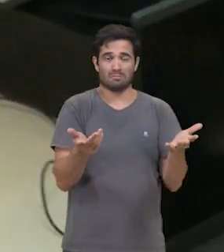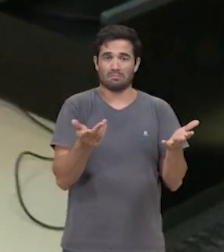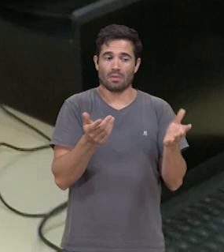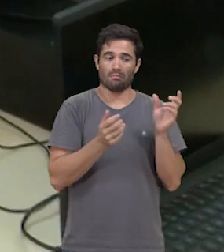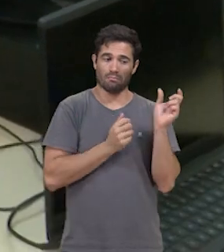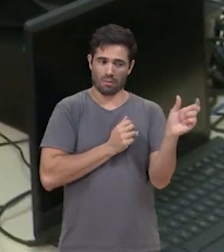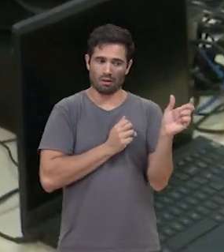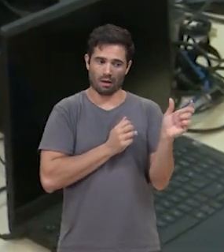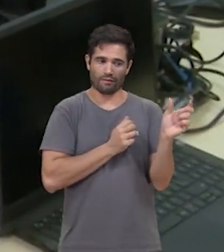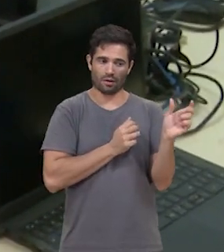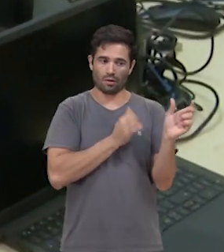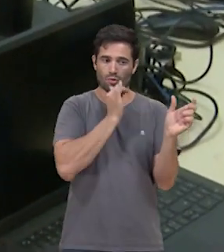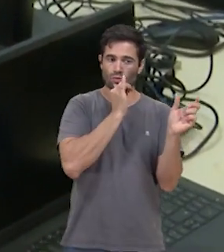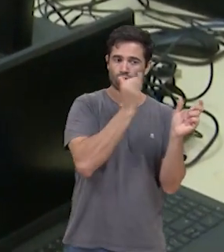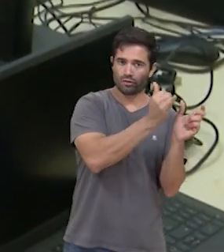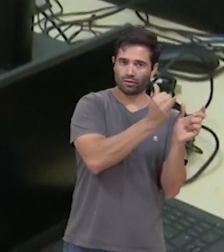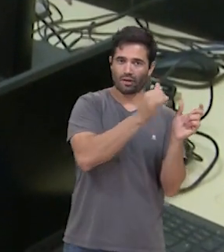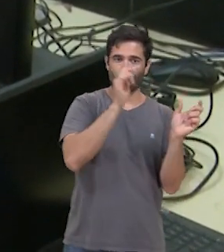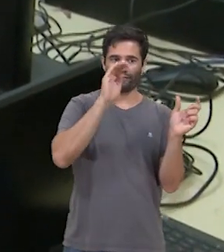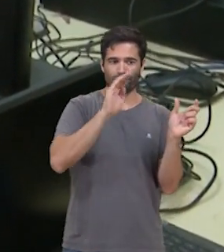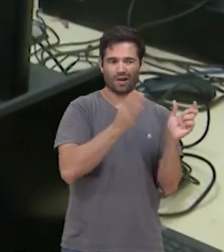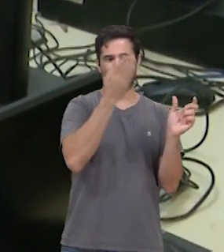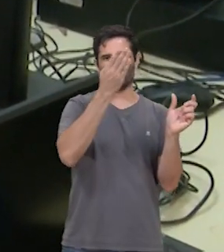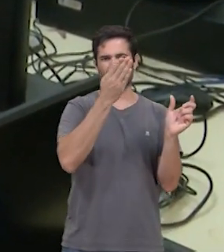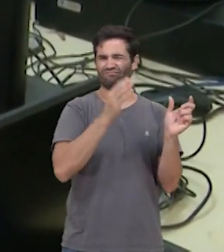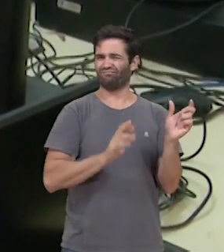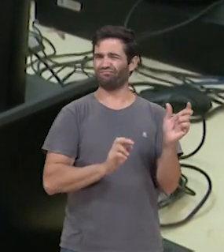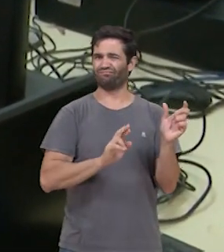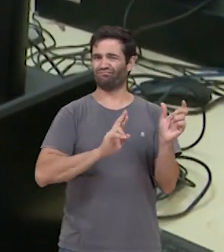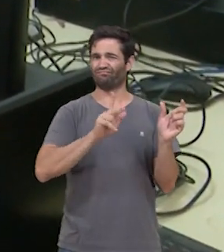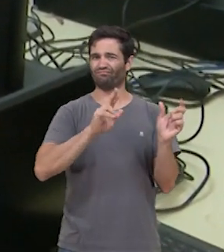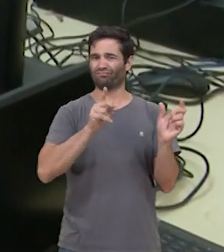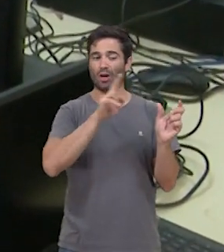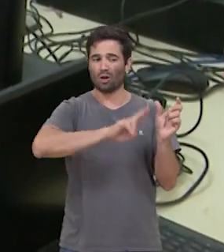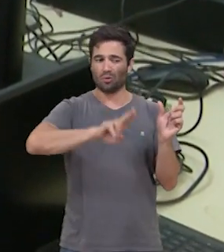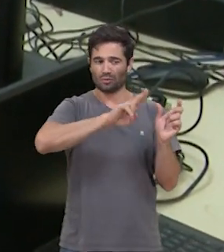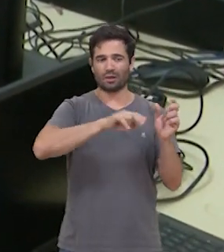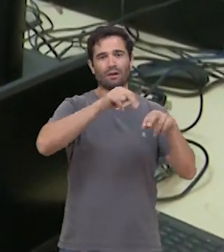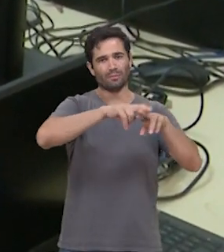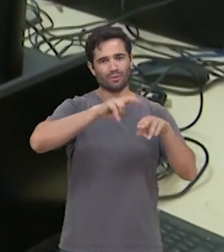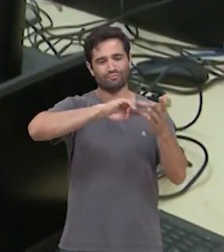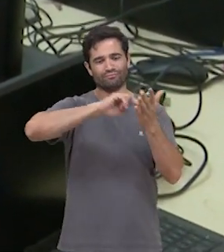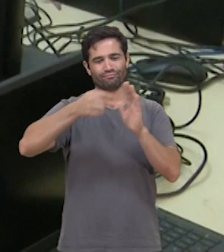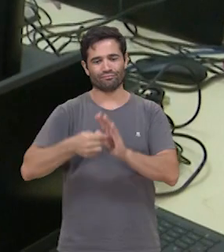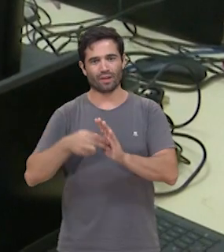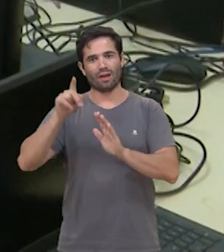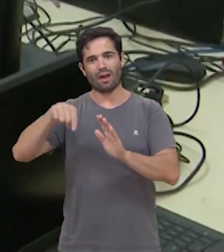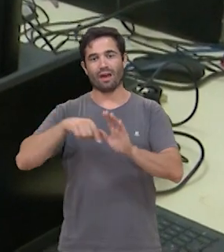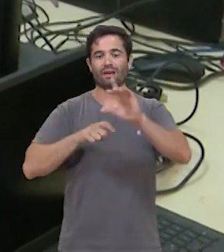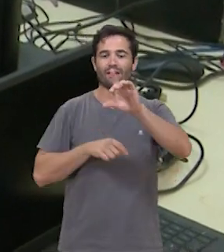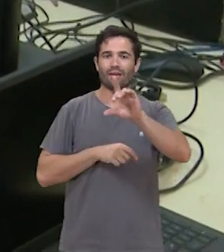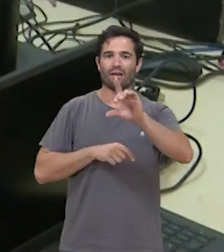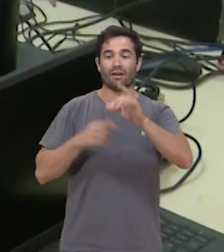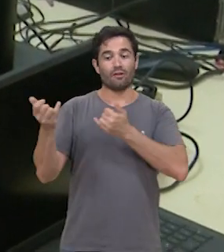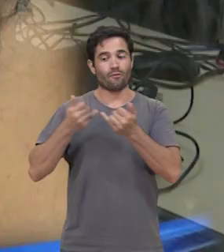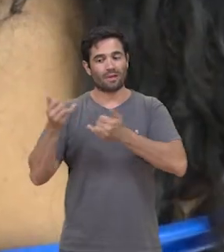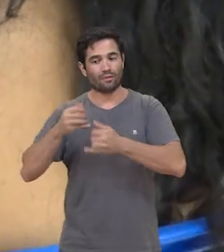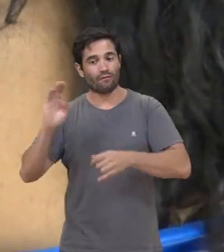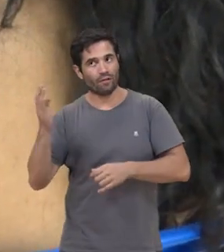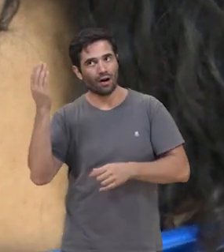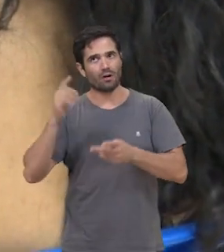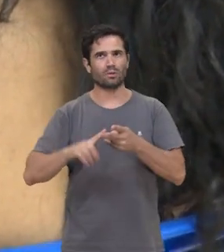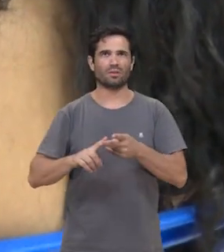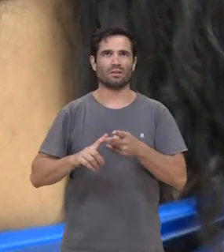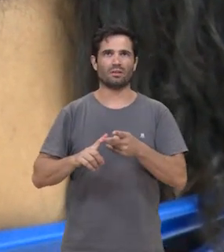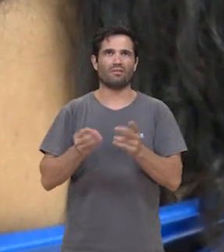né Então até o termo notícia falsa ele é um pouco estranho de se utilizar a gente acaba utilizando desinformação